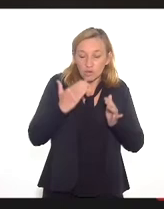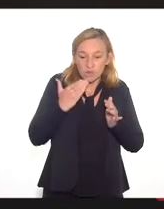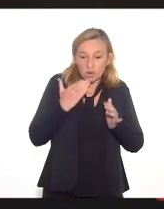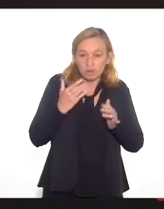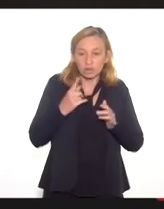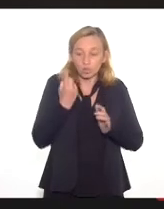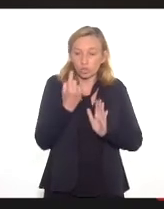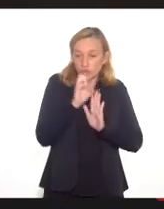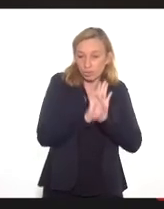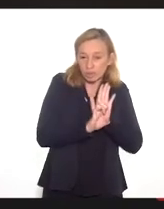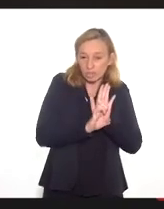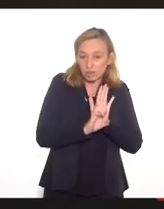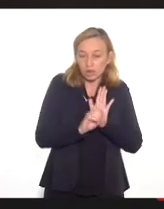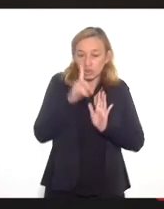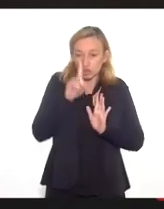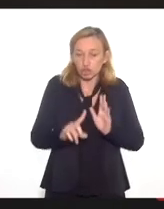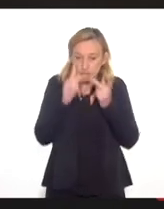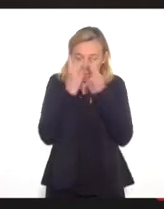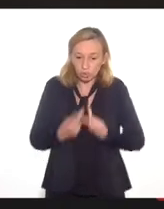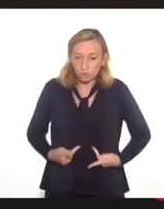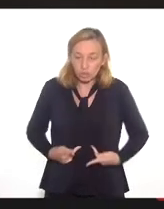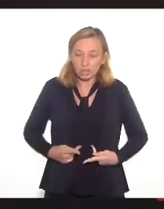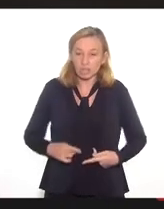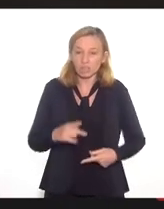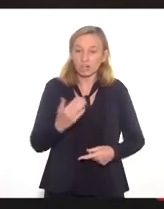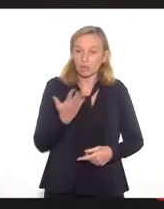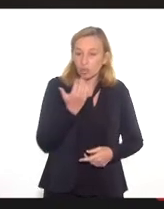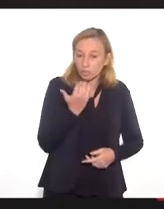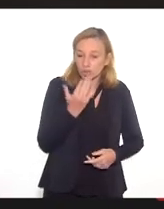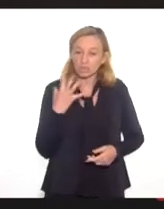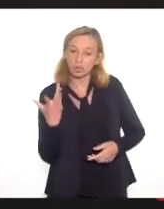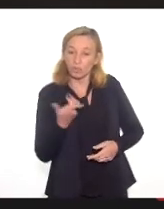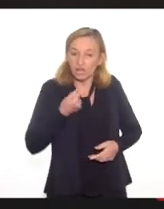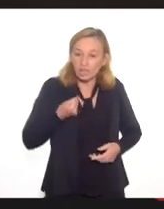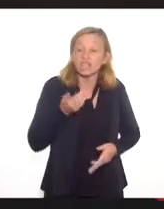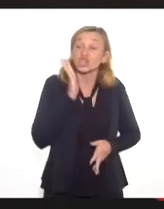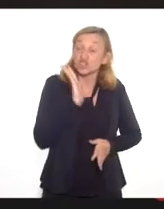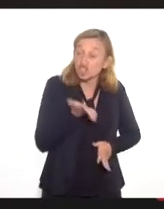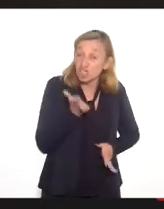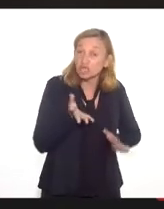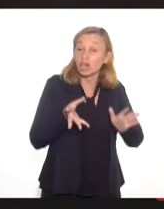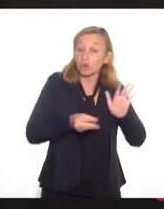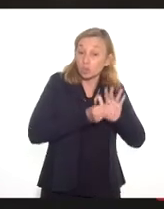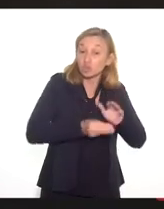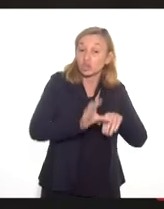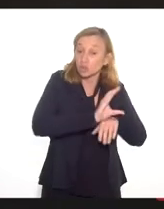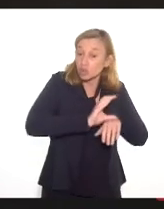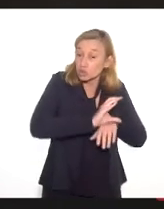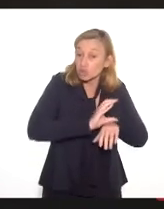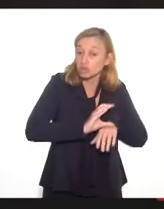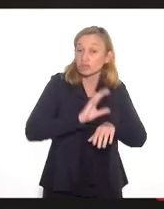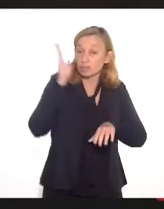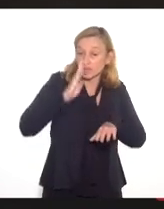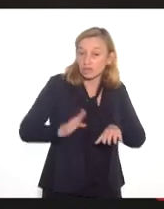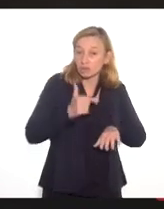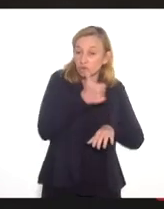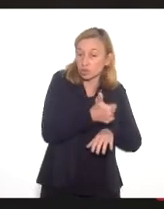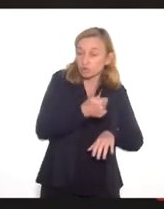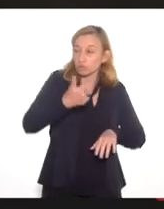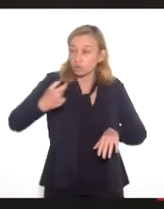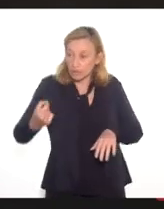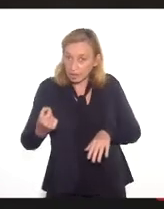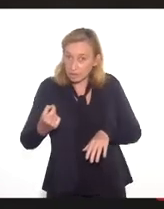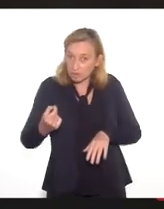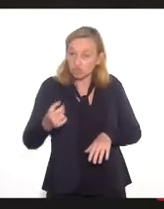se assegura que o direito humano à alimentação adequada então isso já está hoje na nossa Constituição brasileira desde 2010